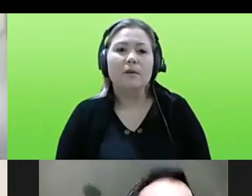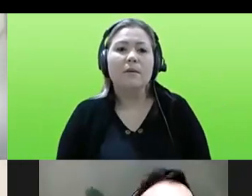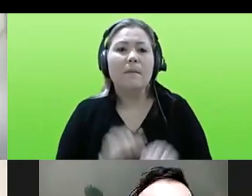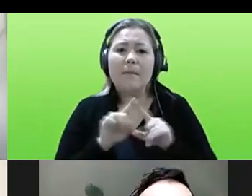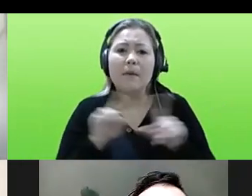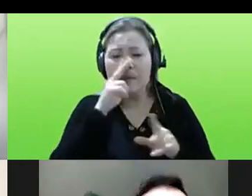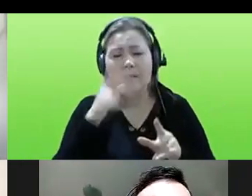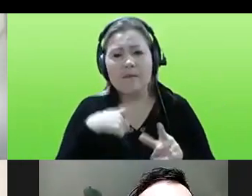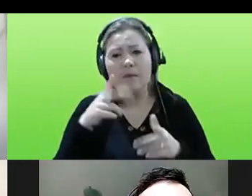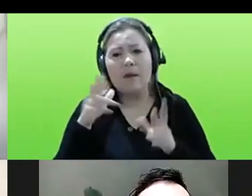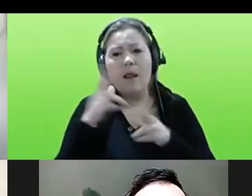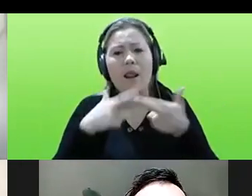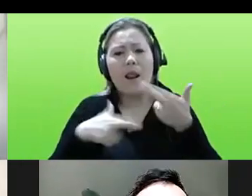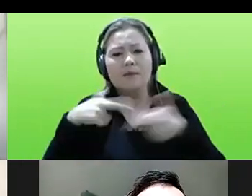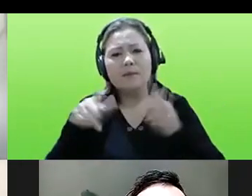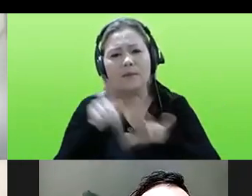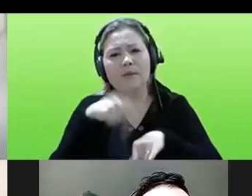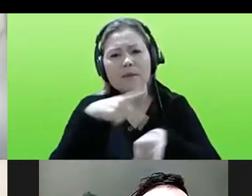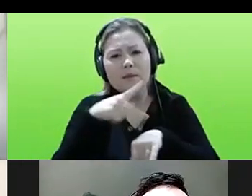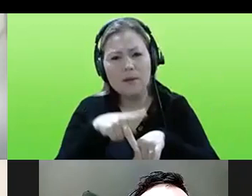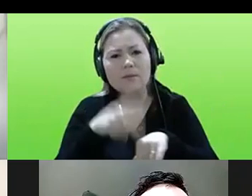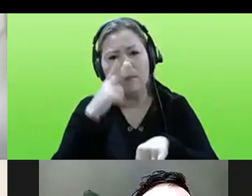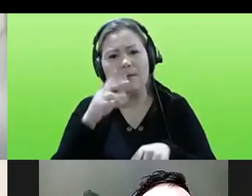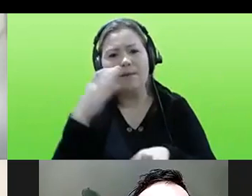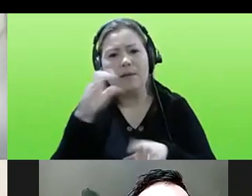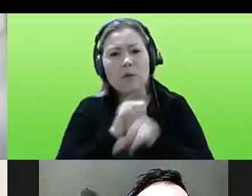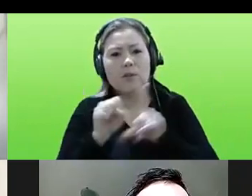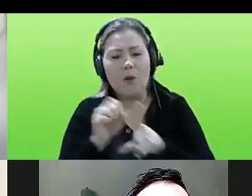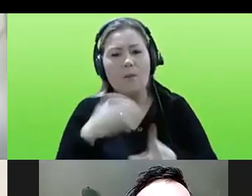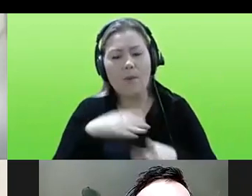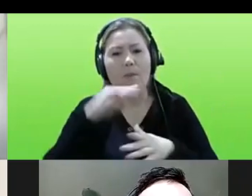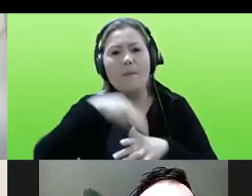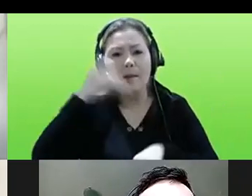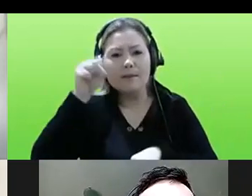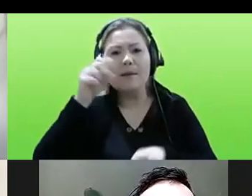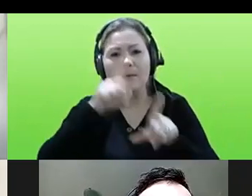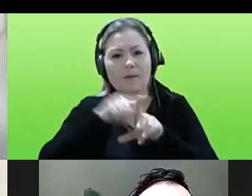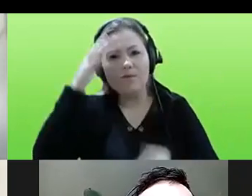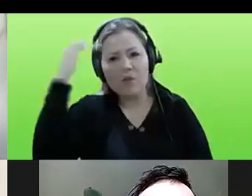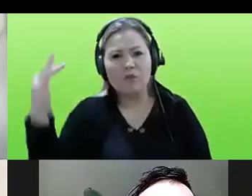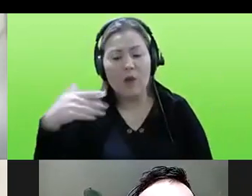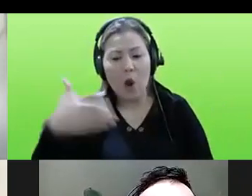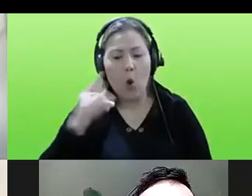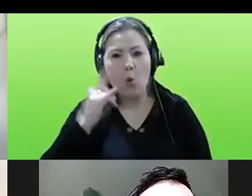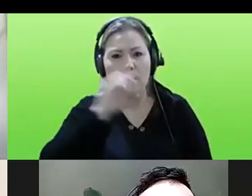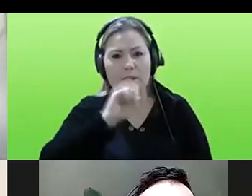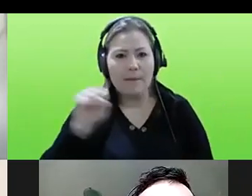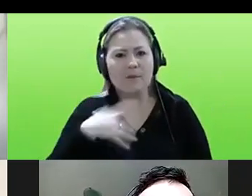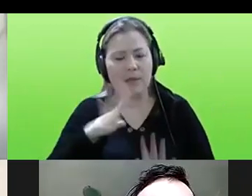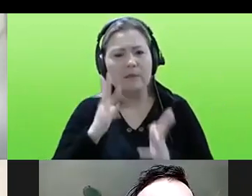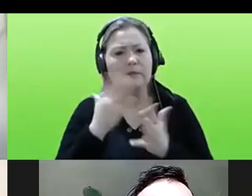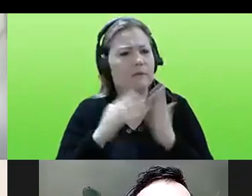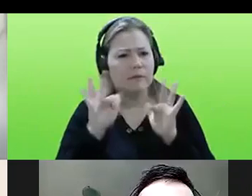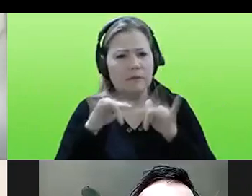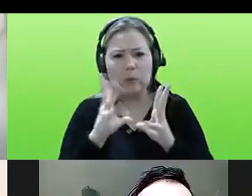Basicamente, eu venho das relações internacionais, das ciências sociais, e é meu mestrado em filosofia, agora no último semestre, já terminei todas as